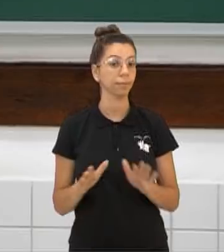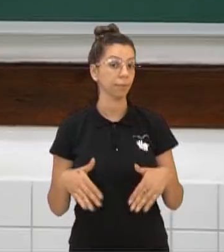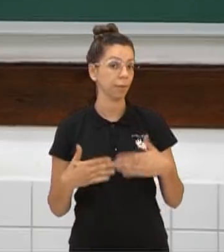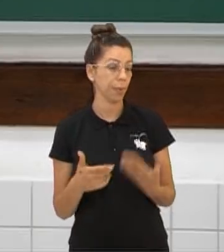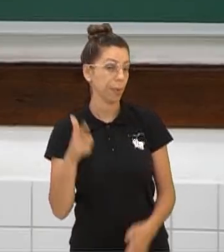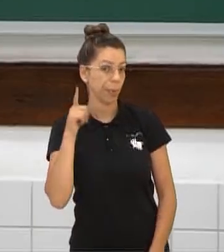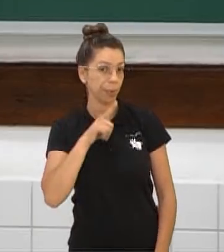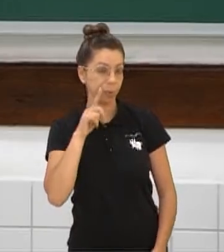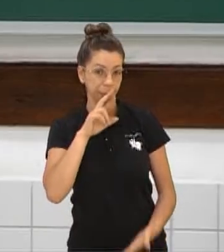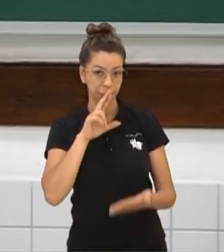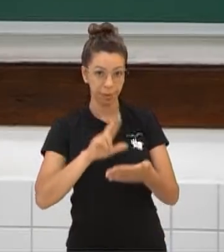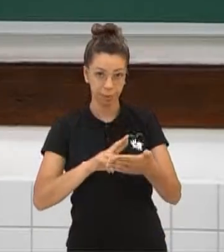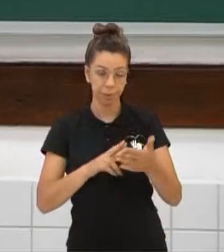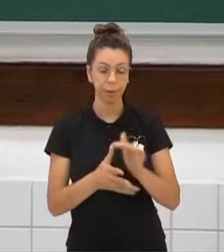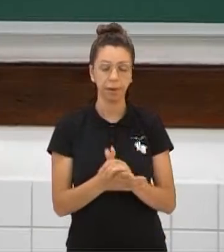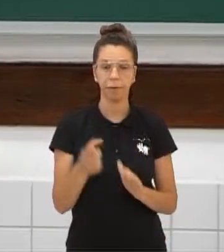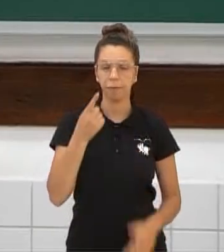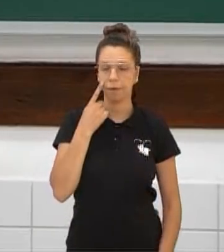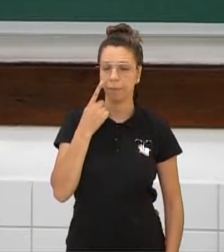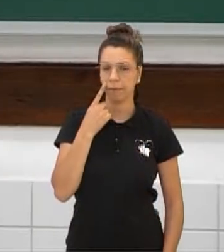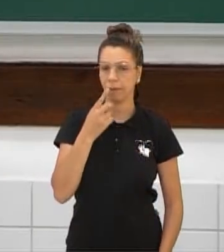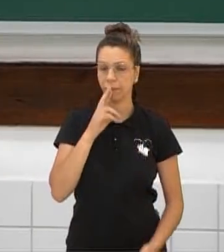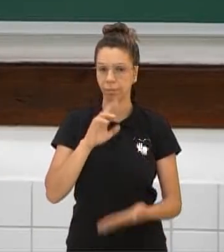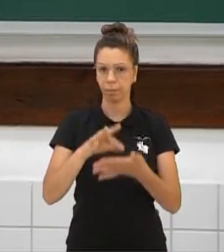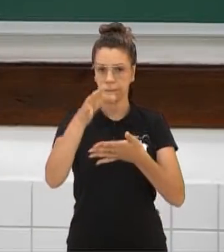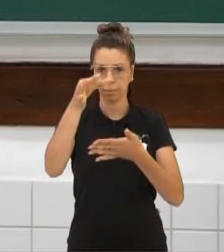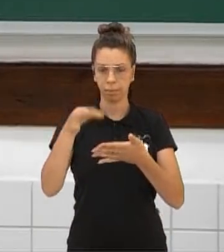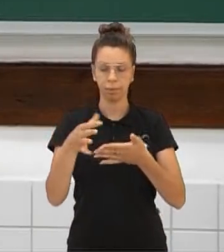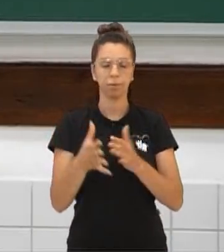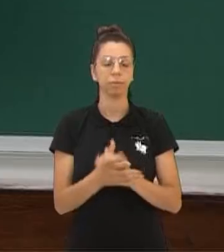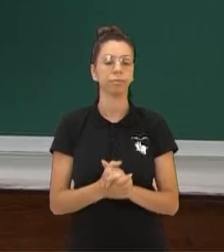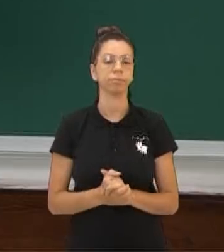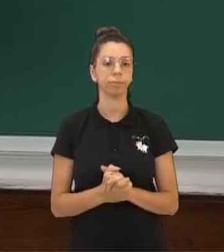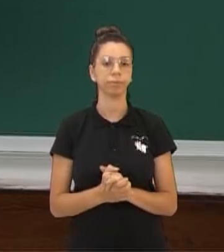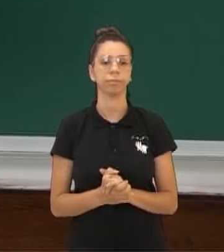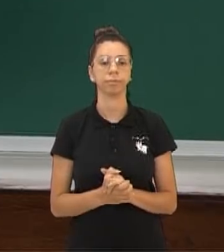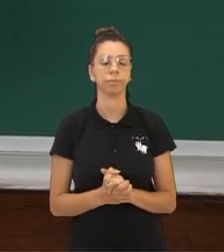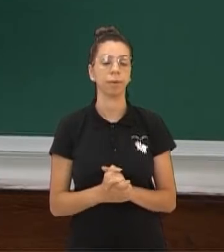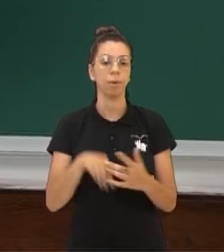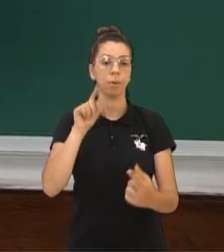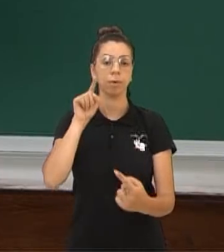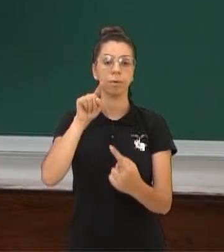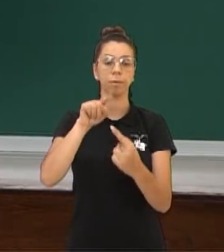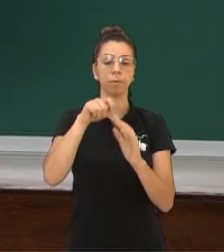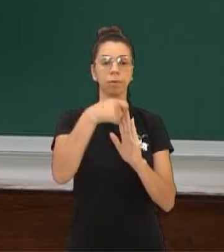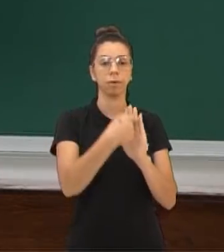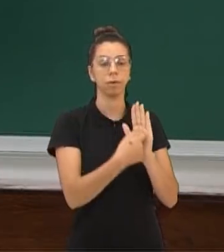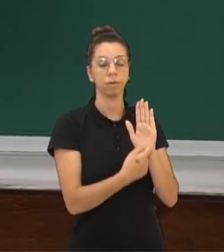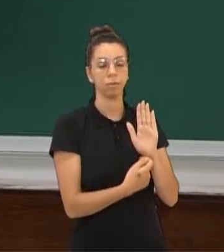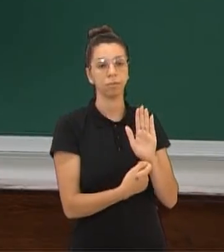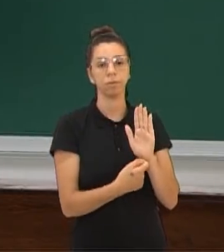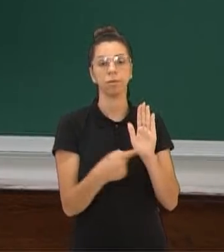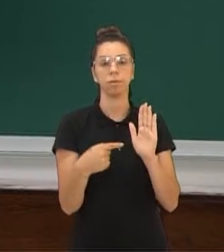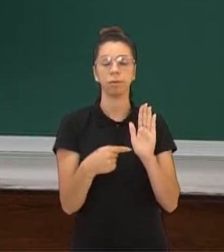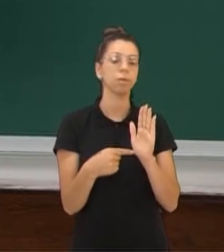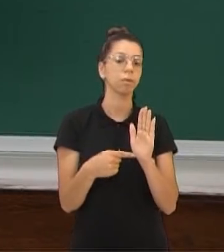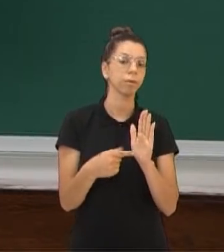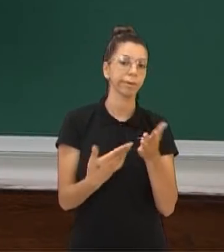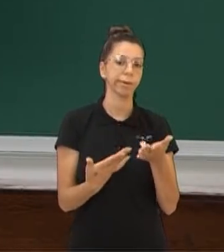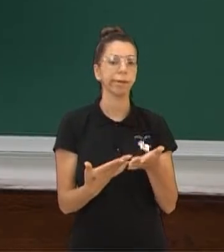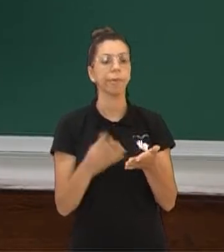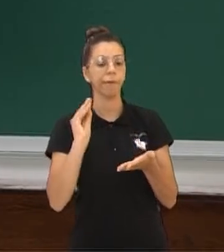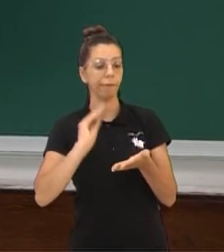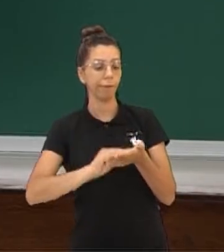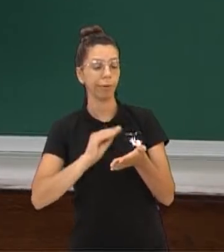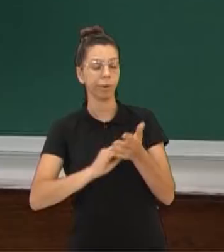Vocês conseguiram responder? Vamos lá conferir a resposta? A ideia central do texto é que, mesmo sendo injusta,